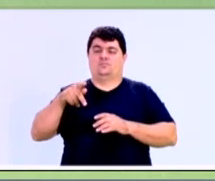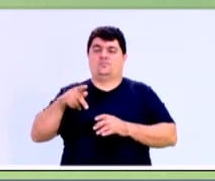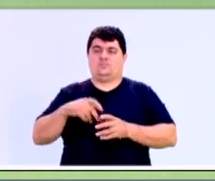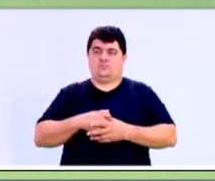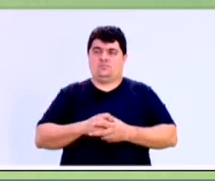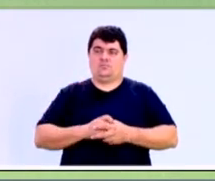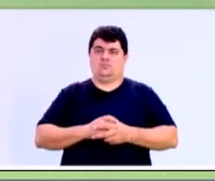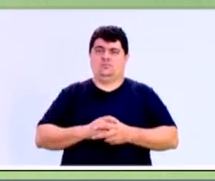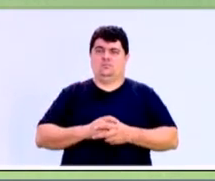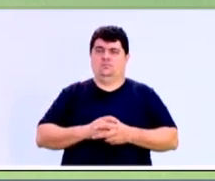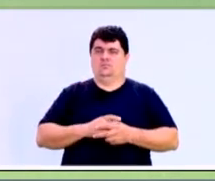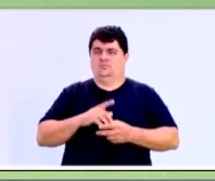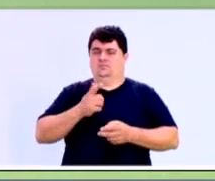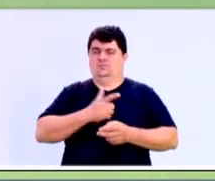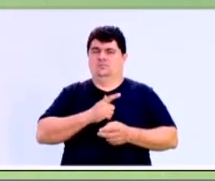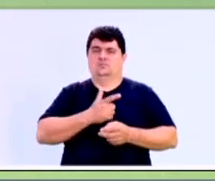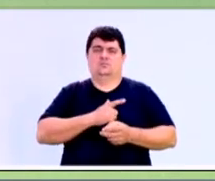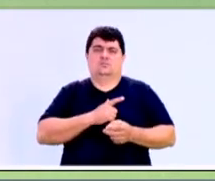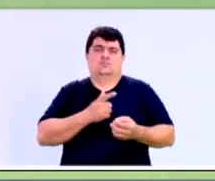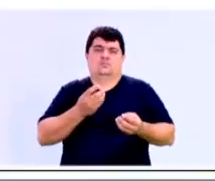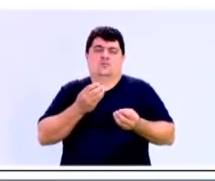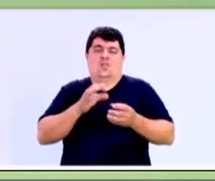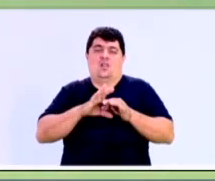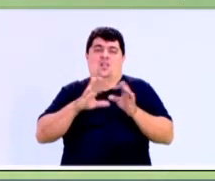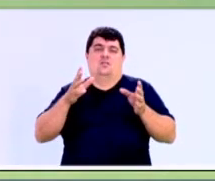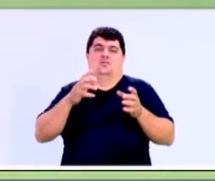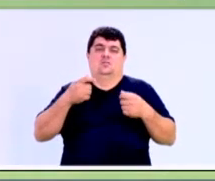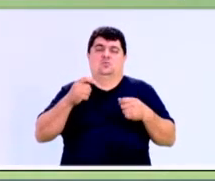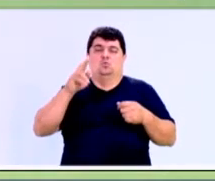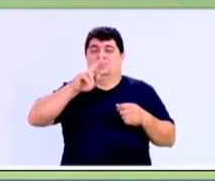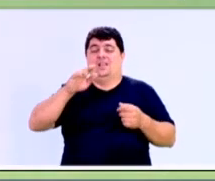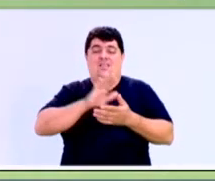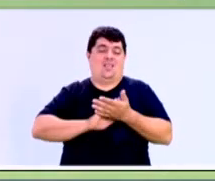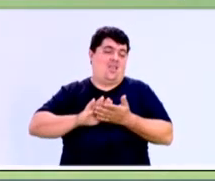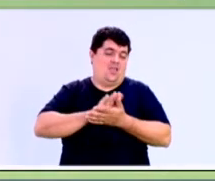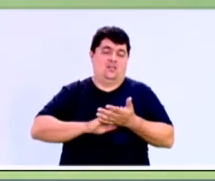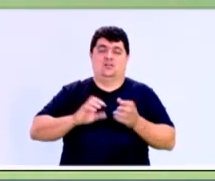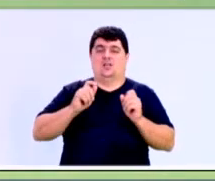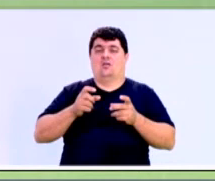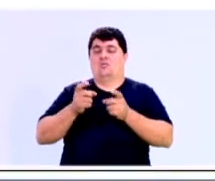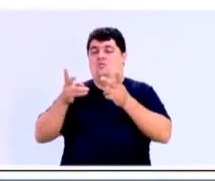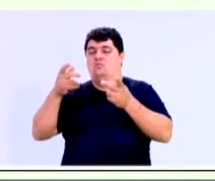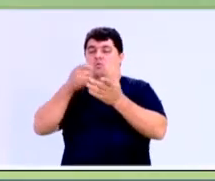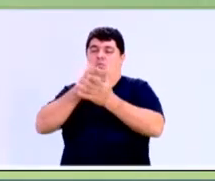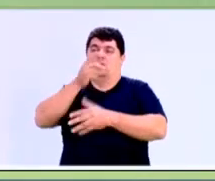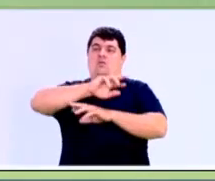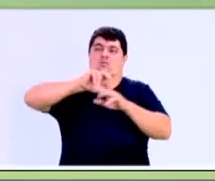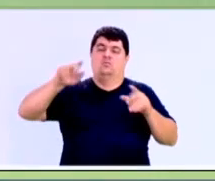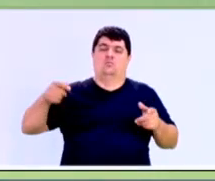patrimonial. Então tem de saldo em tesouraria livre, sem estar comprometido ainda,